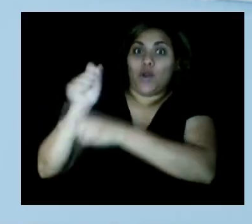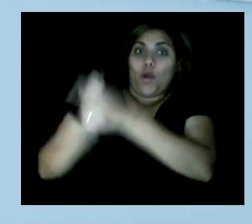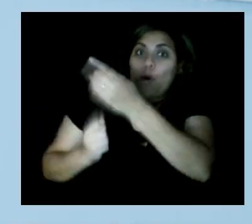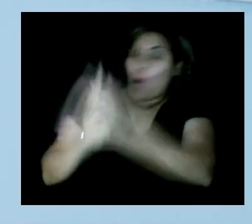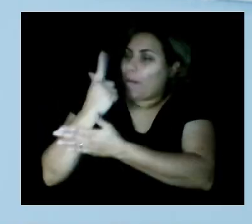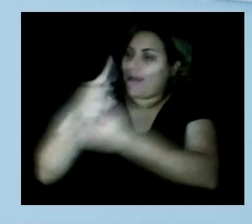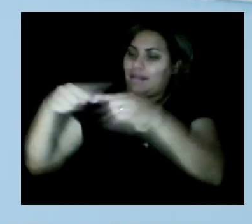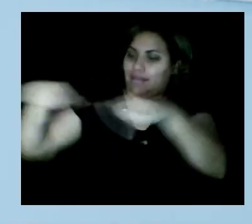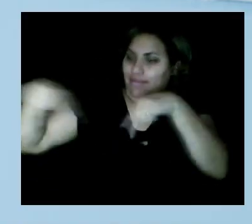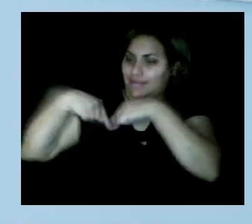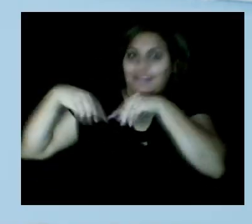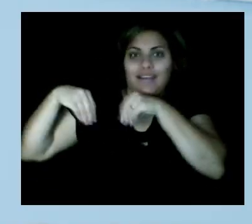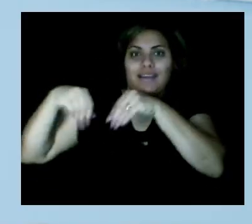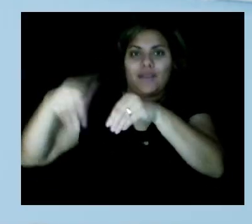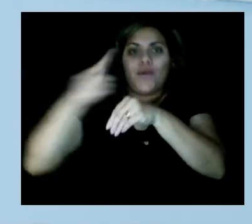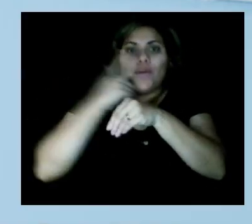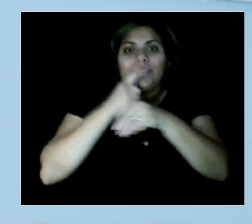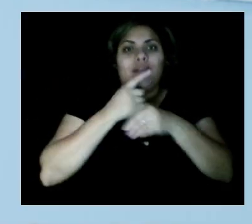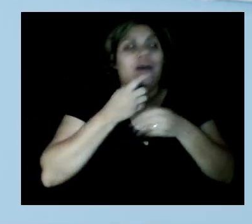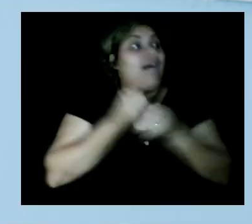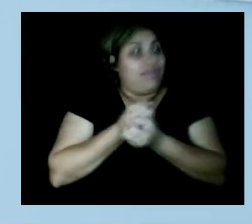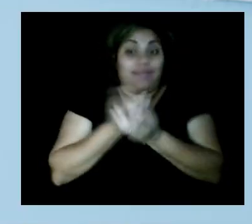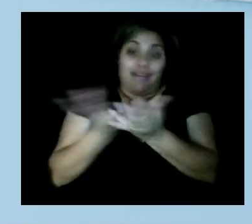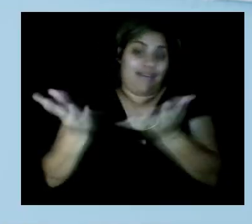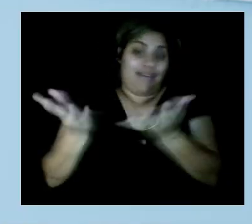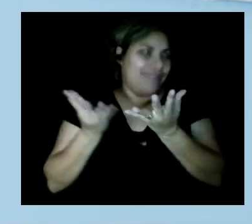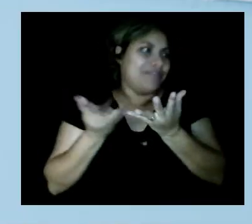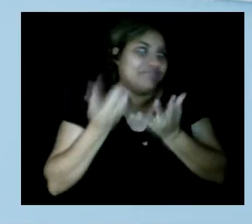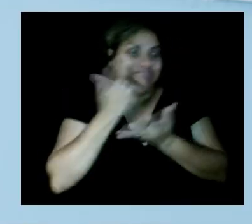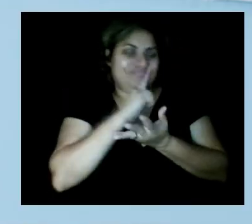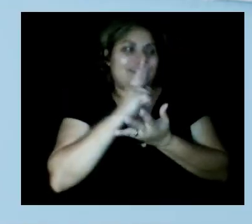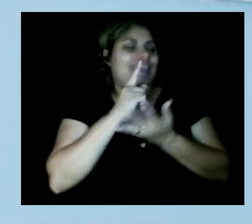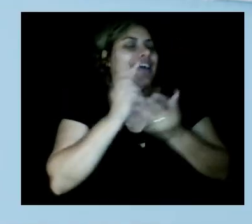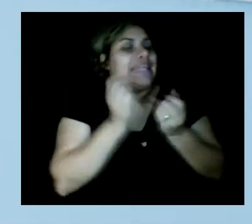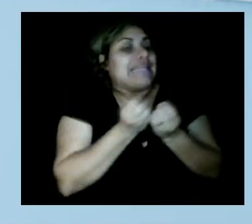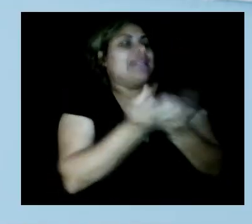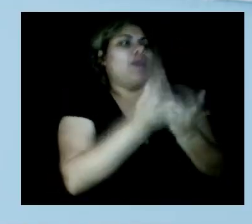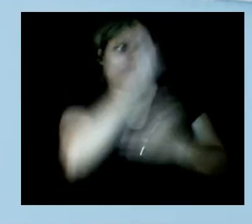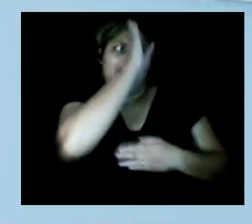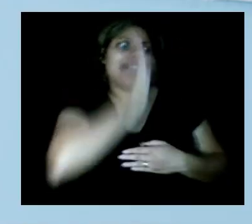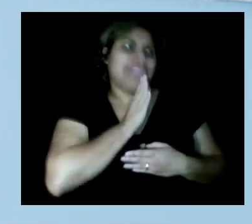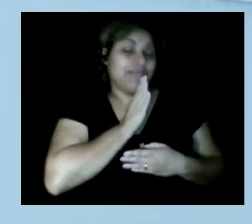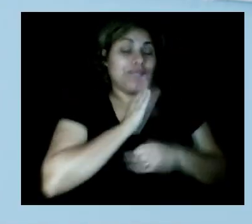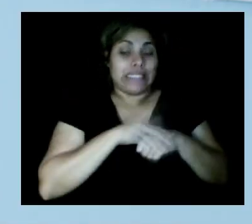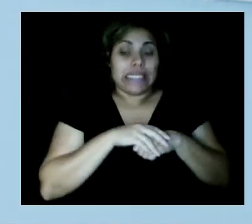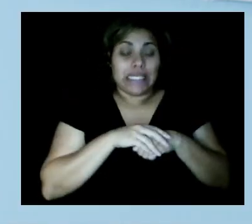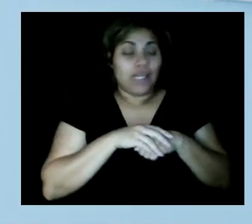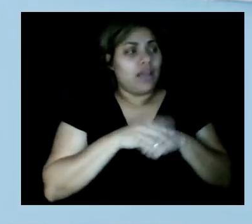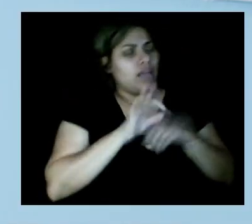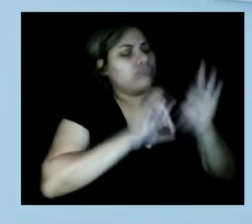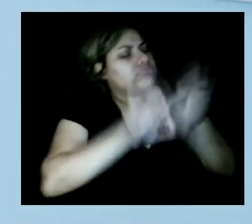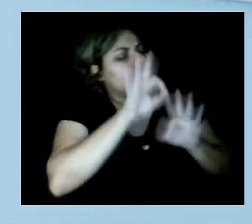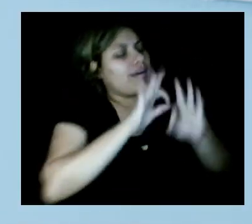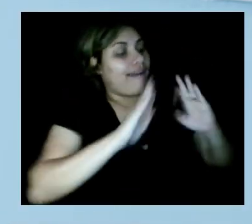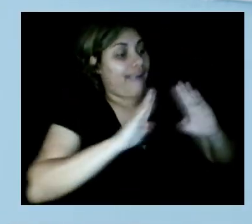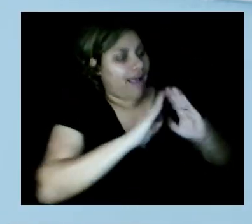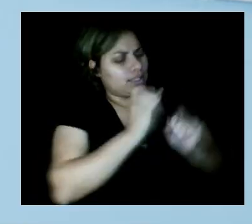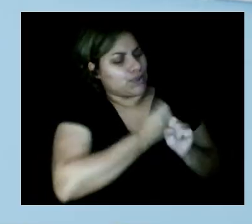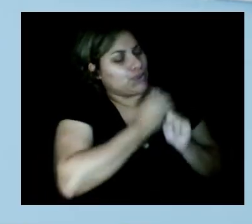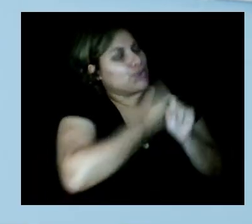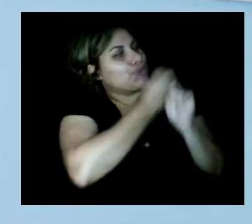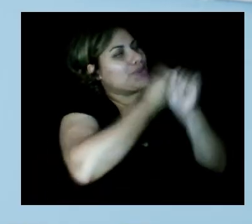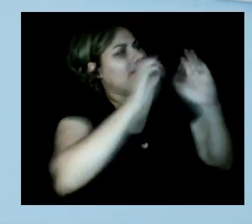doação de um deles, que é esse terreno. Montaram uma casinha. No início era uma casinha de